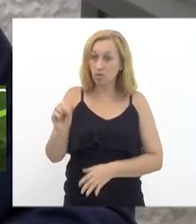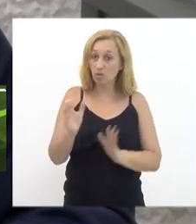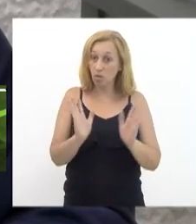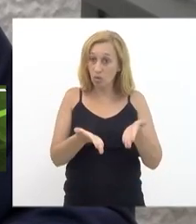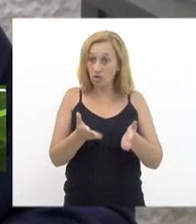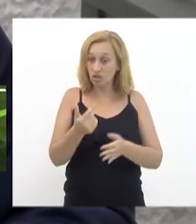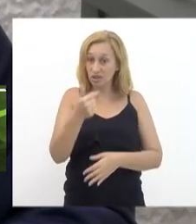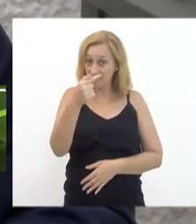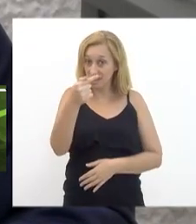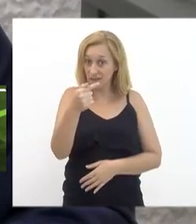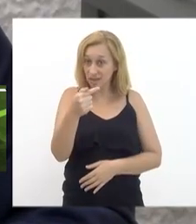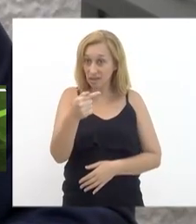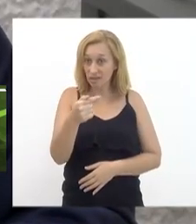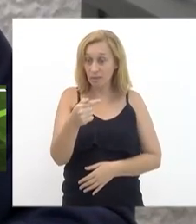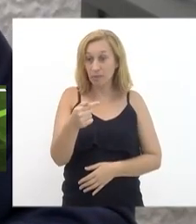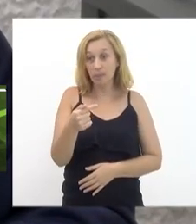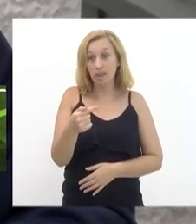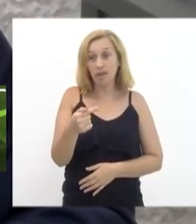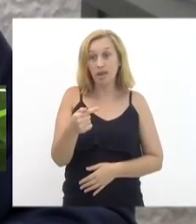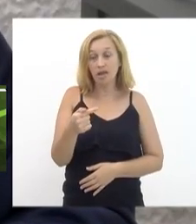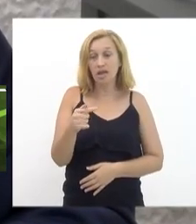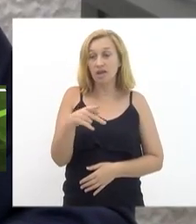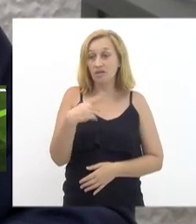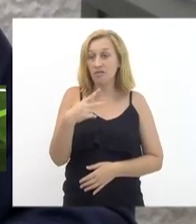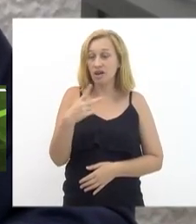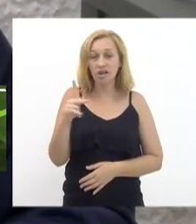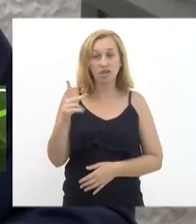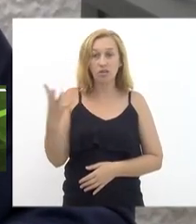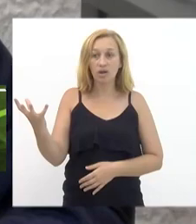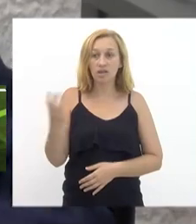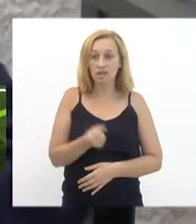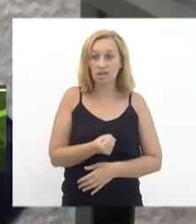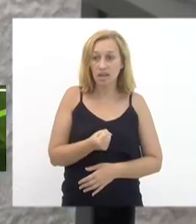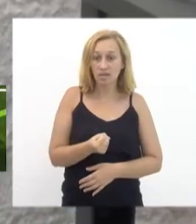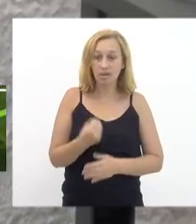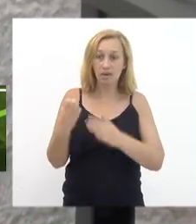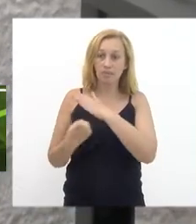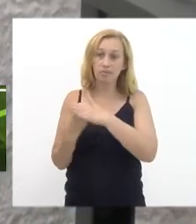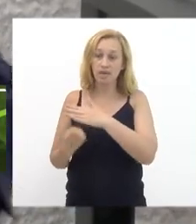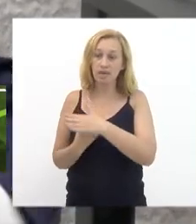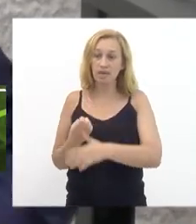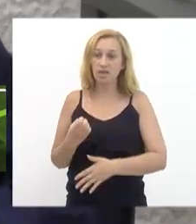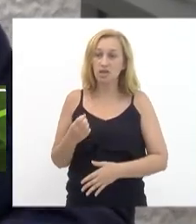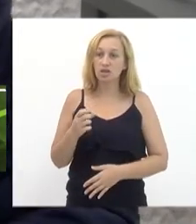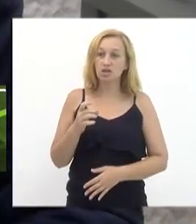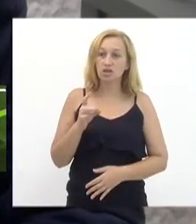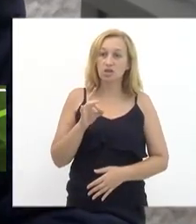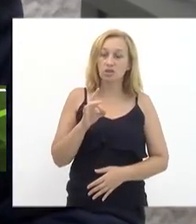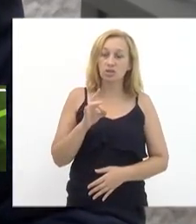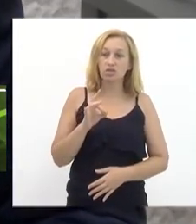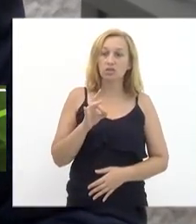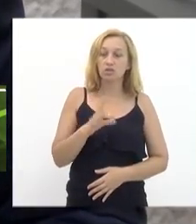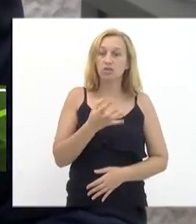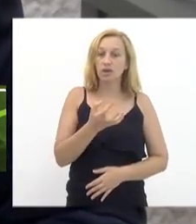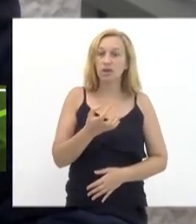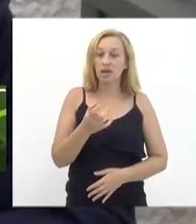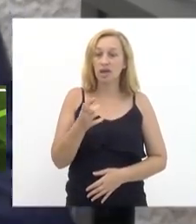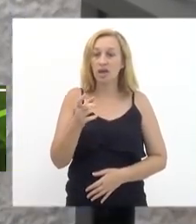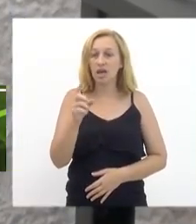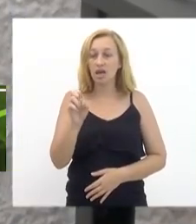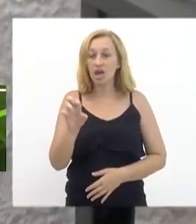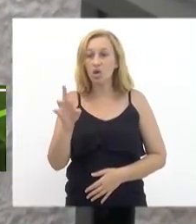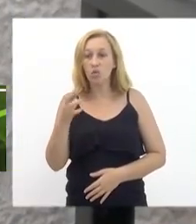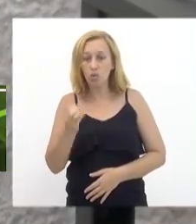7 a empresa diz que não recebe se não foi Euro não é Muita confusão numa obra parada de muito tempo